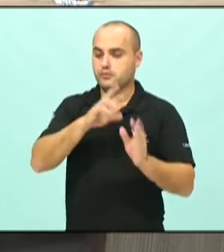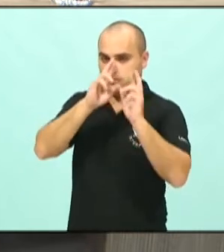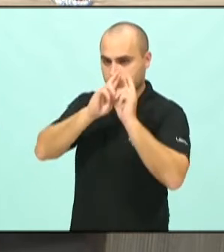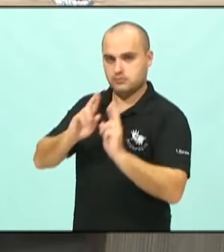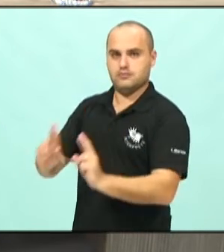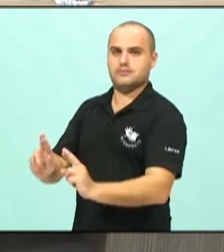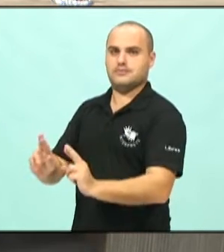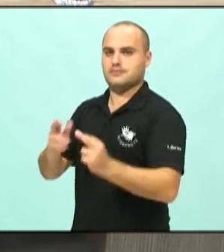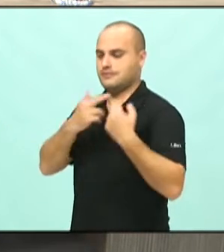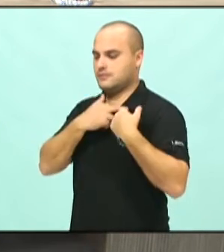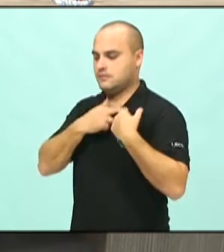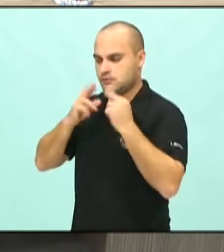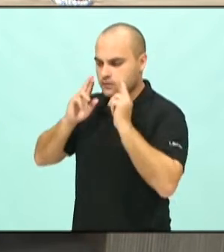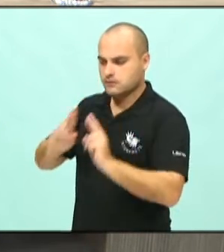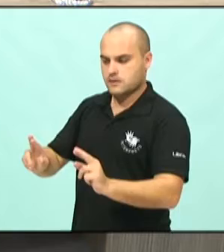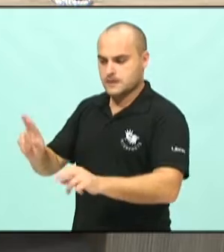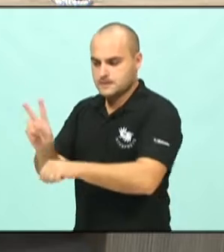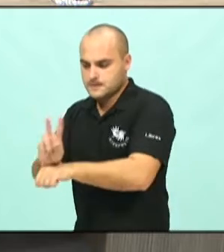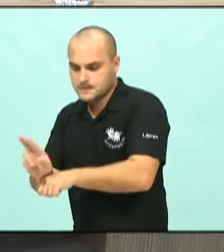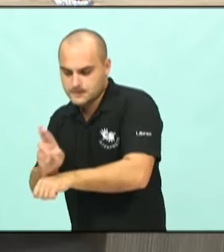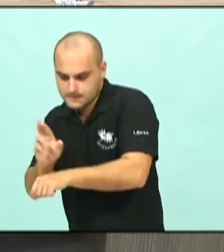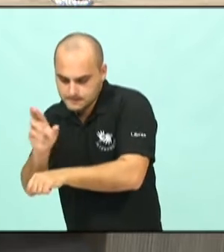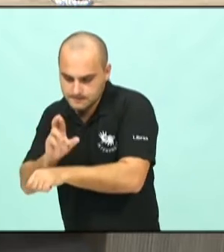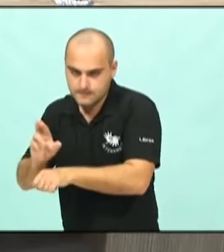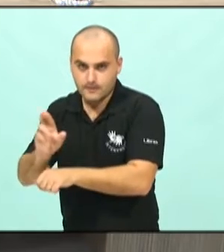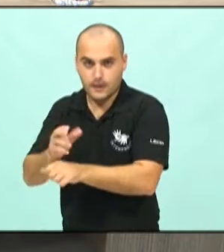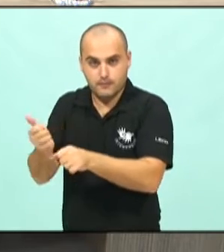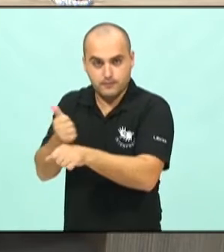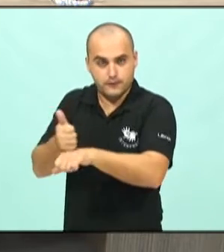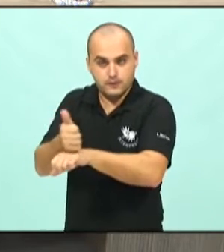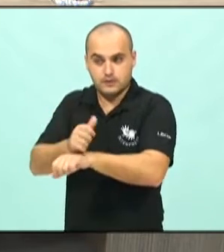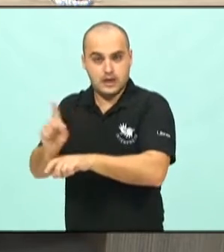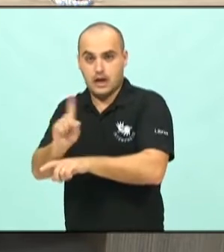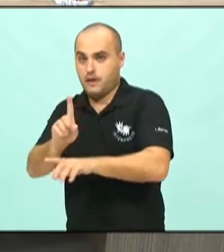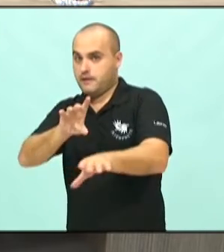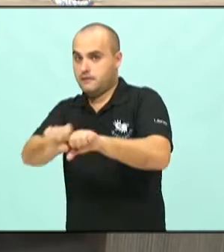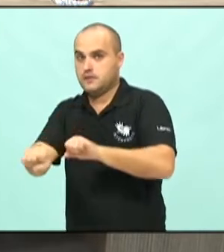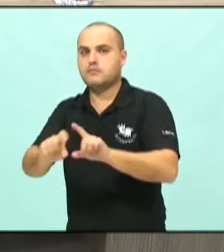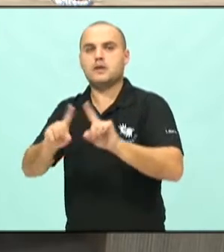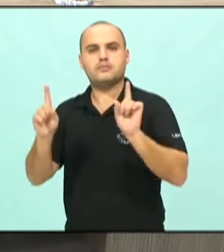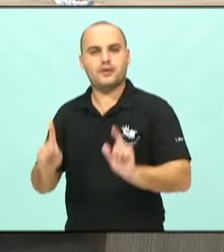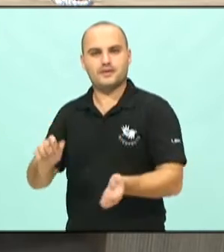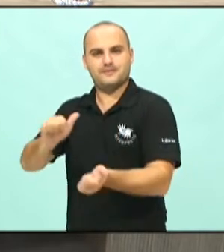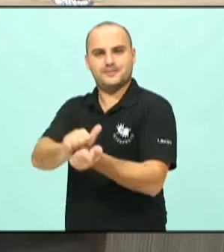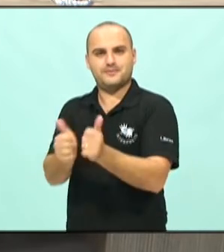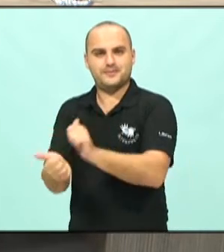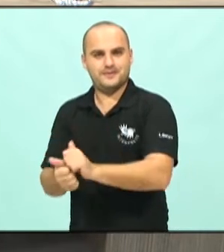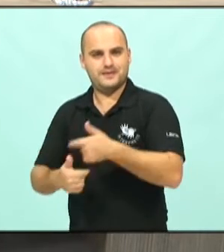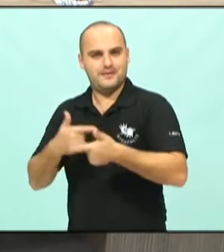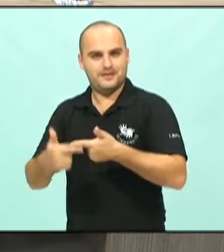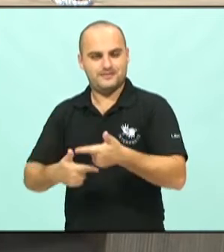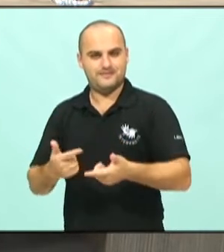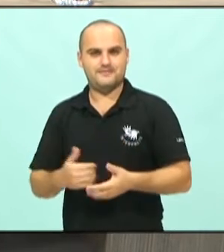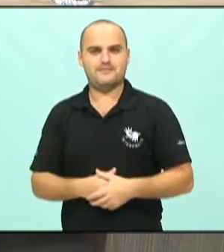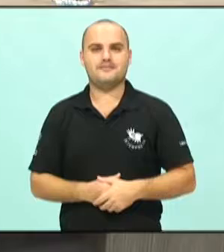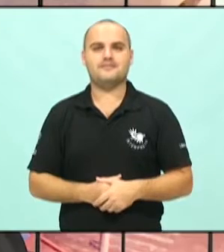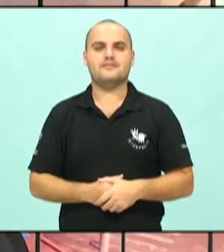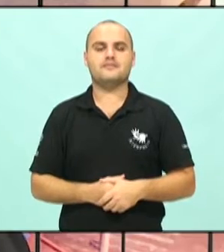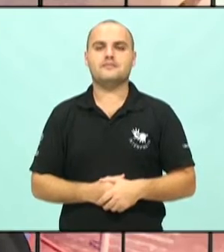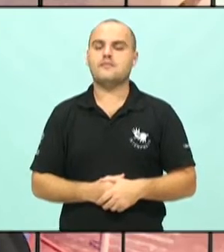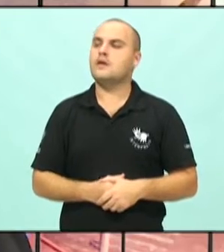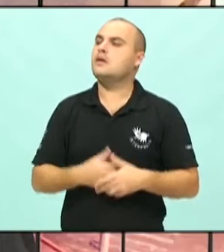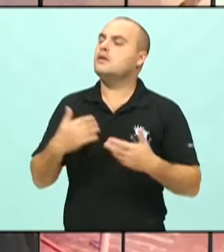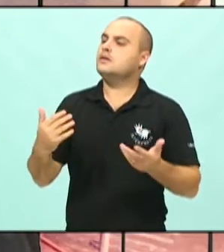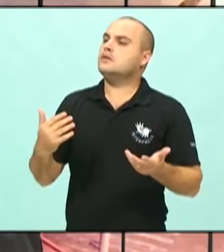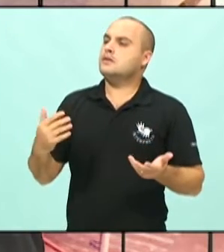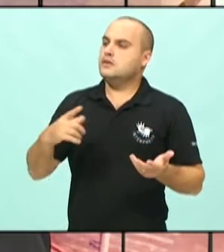Que vai estar monitorando esse profissional que ainda não é formado, mas pode adequadamente estar trabalhando. Paulo, com relação às modalidades,